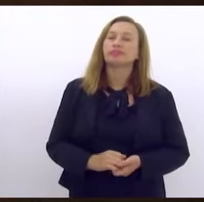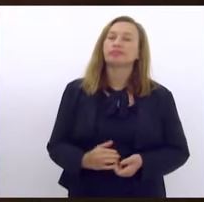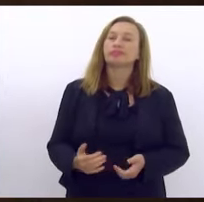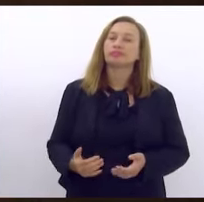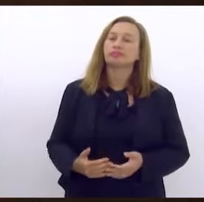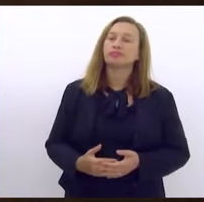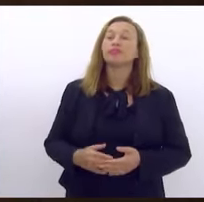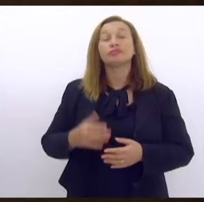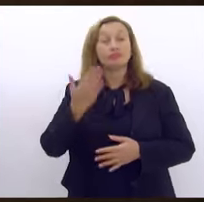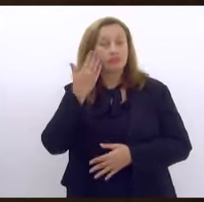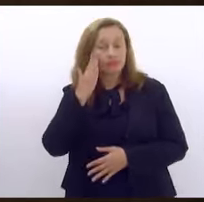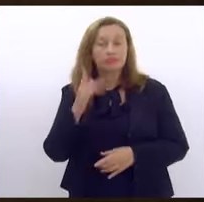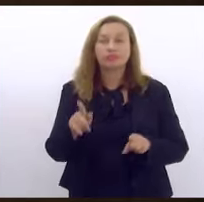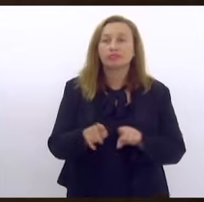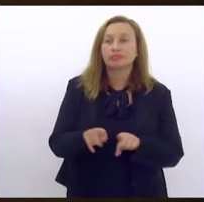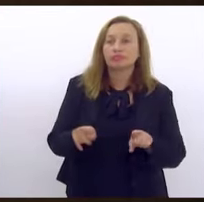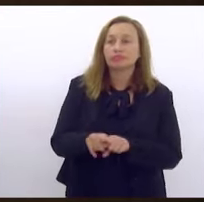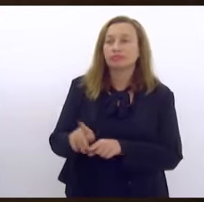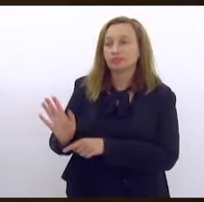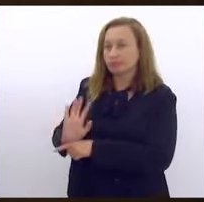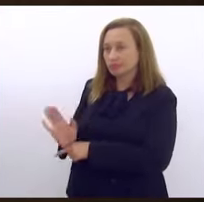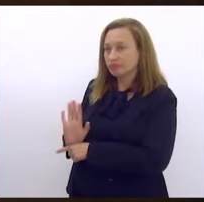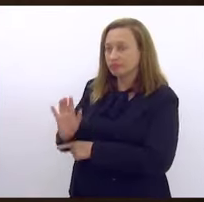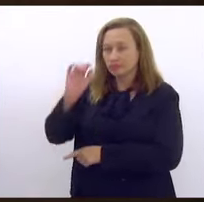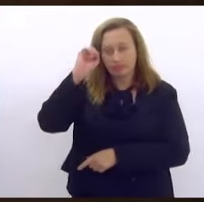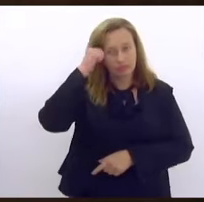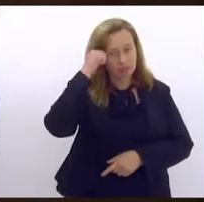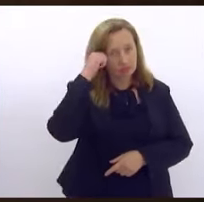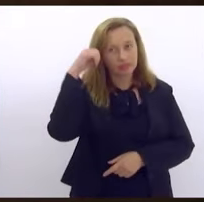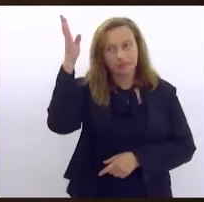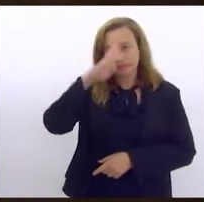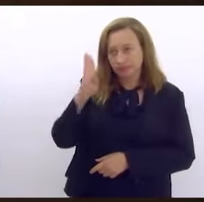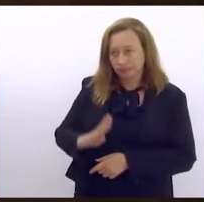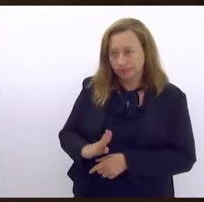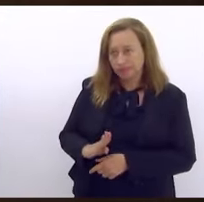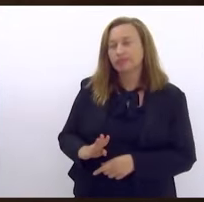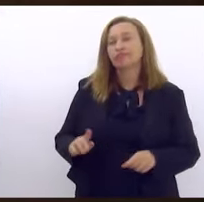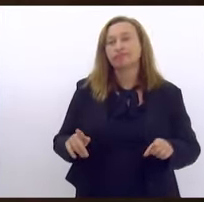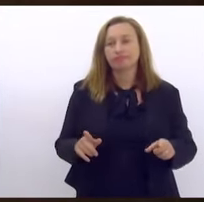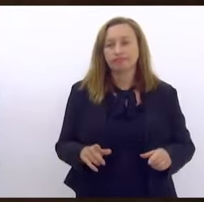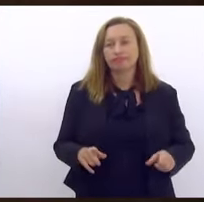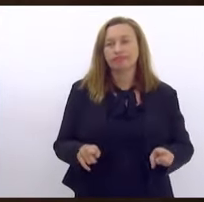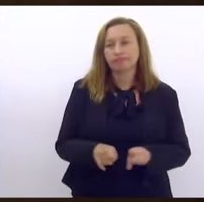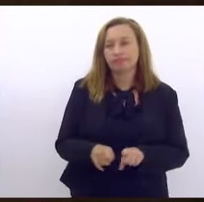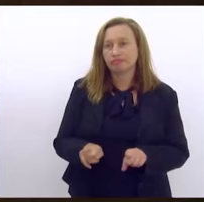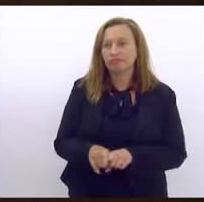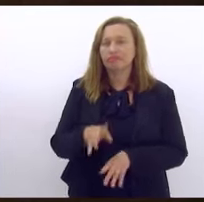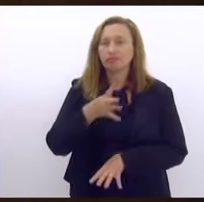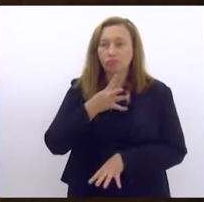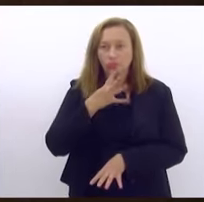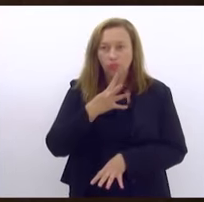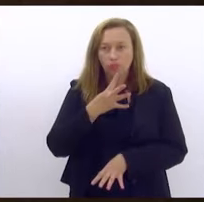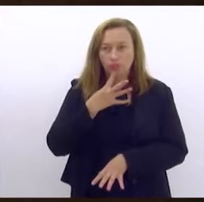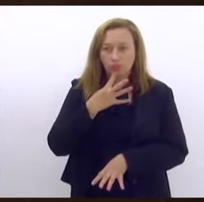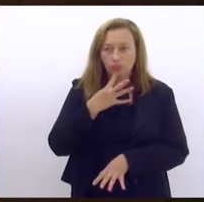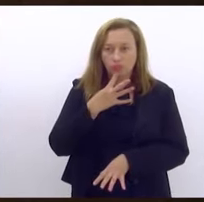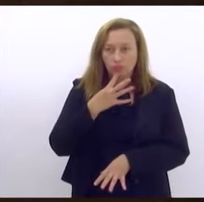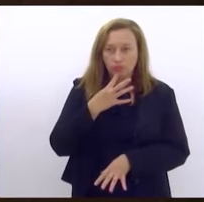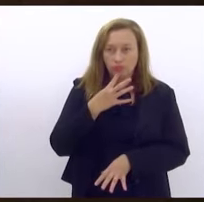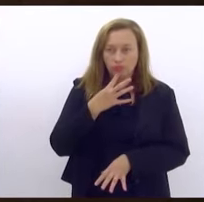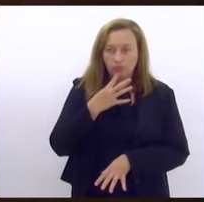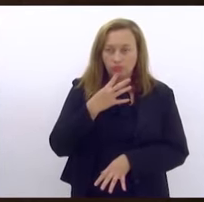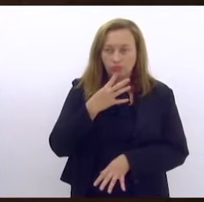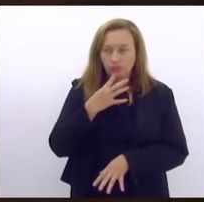ameaçada, mas a gente entende também que o cinema negro brasileiro tem também esse aporte do reconhecimento do feminismo